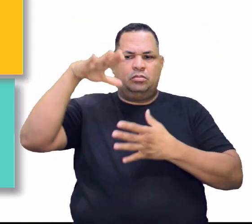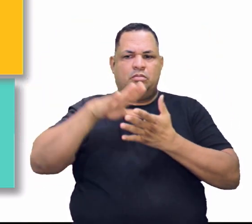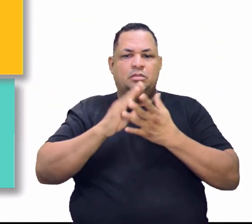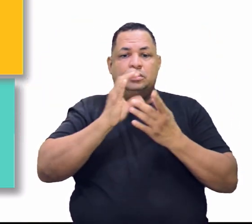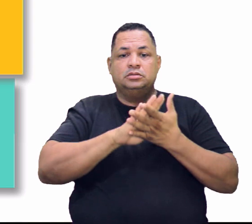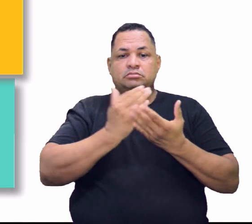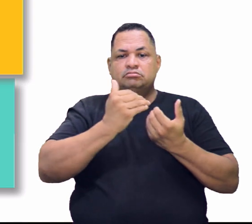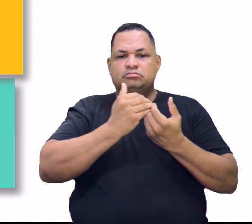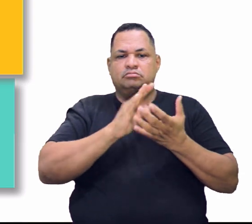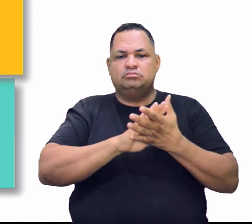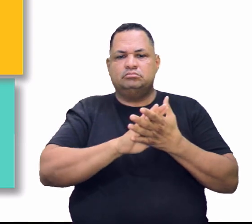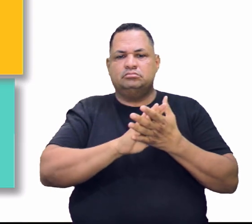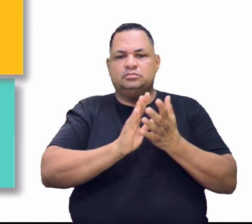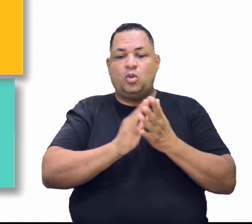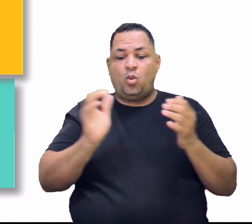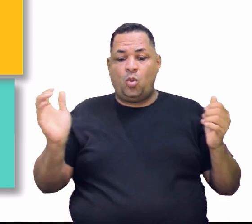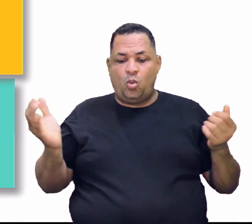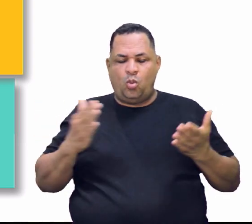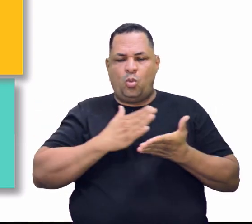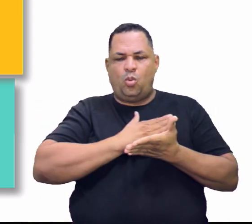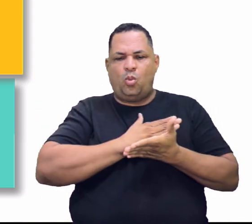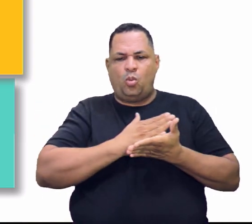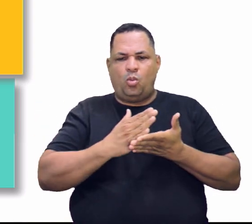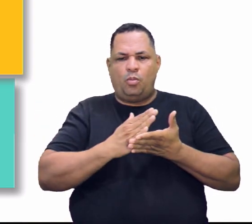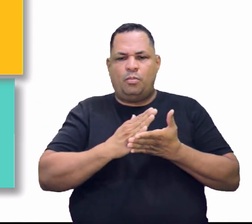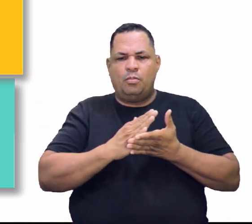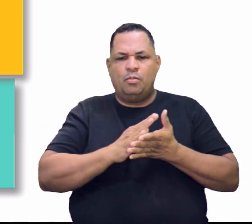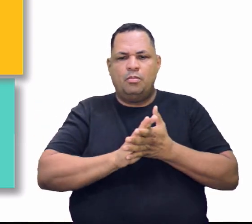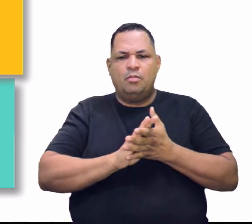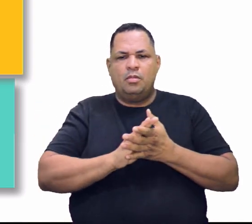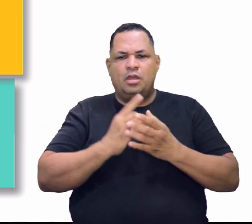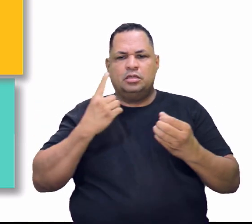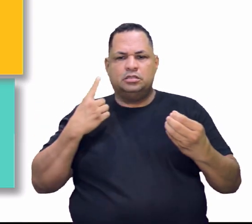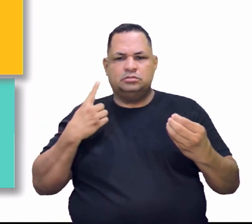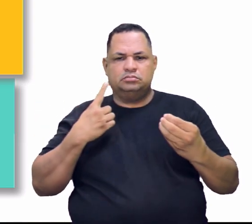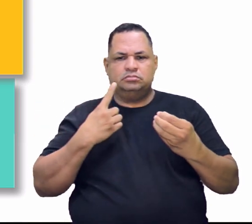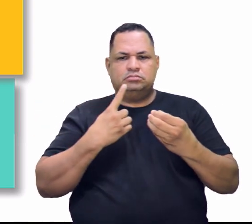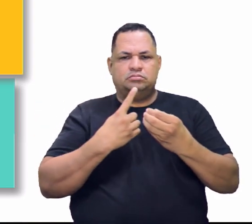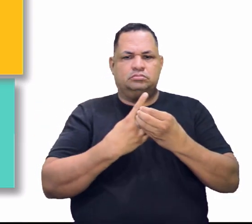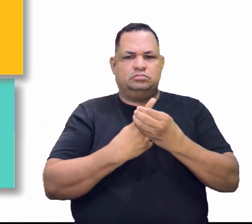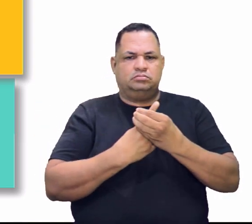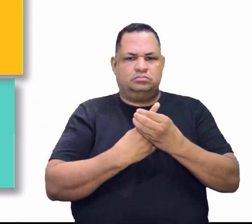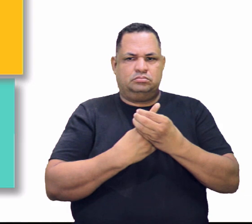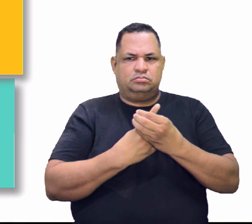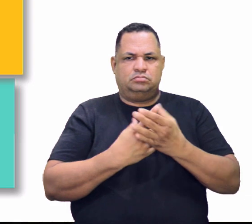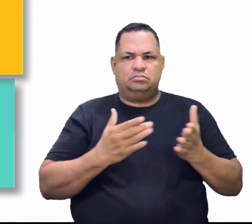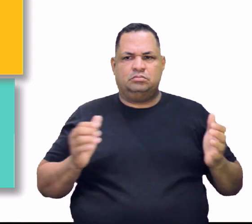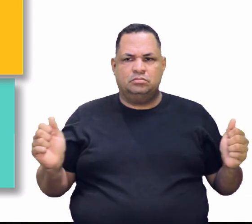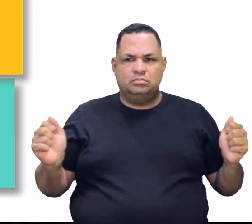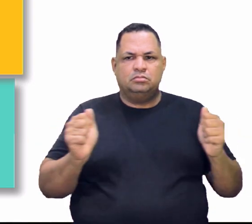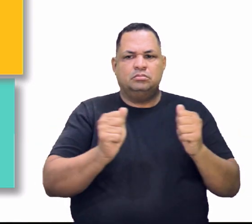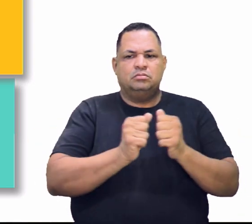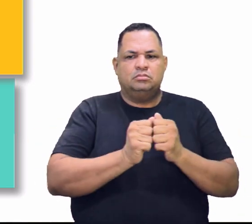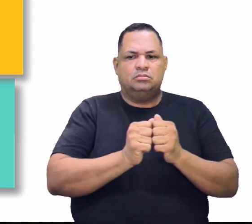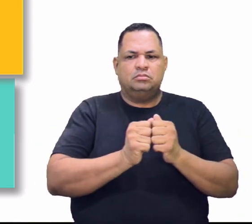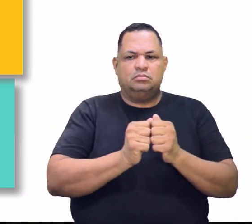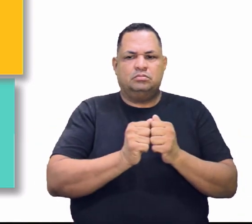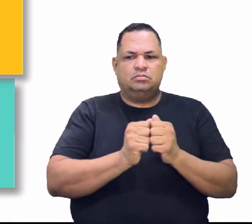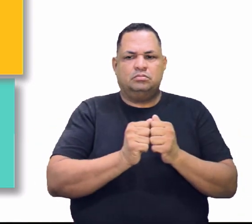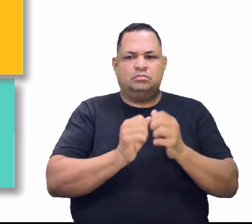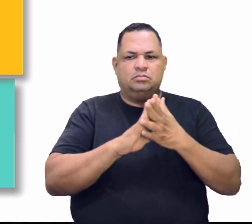do isolamento graças a quem? A Cândido Mariano da Silva